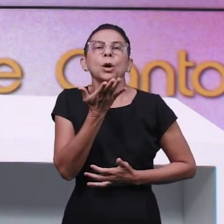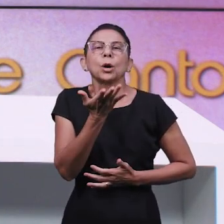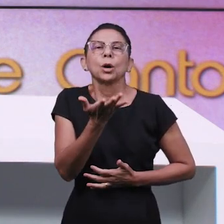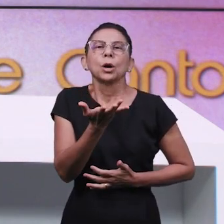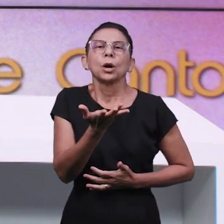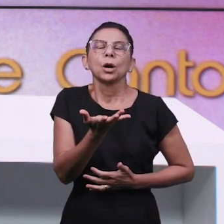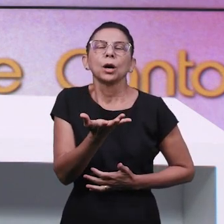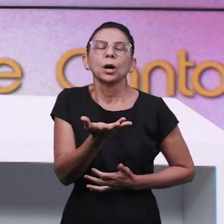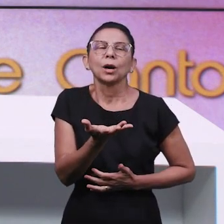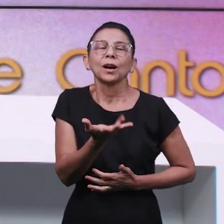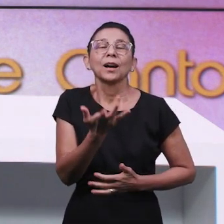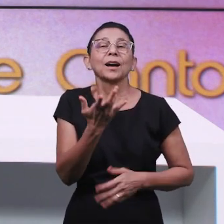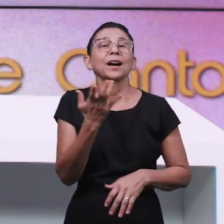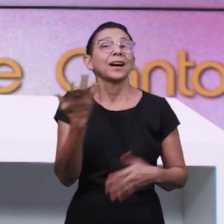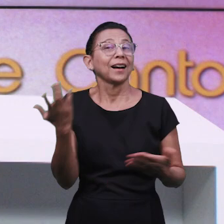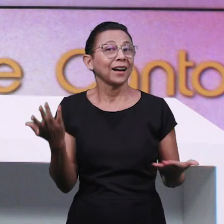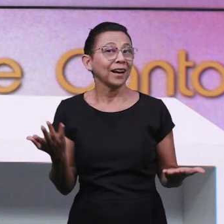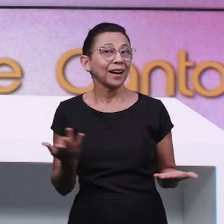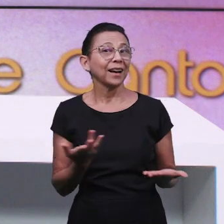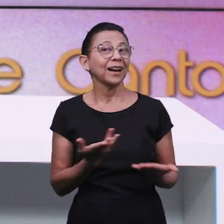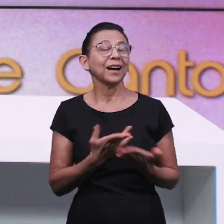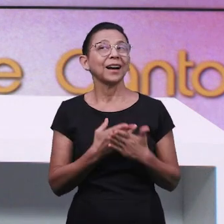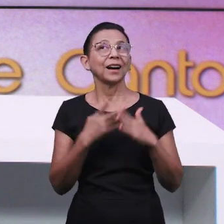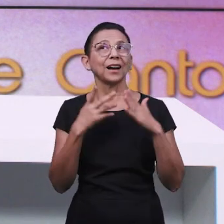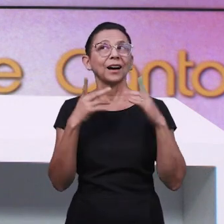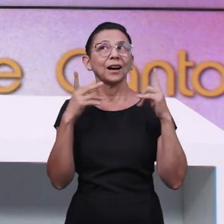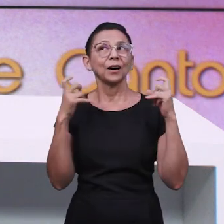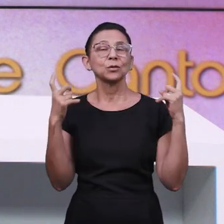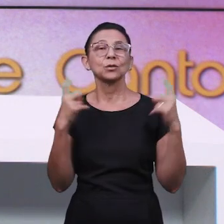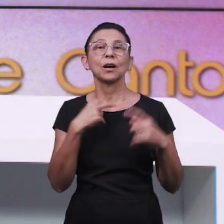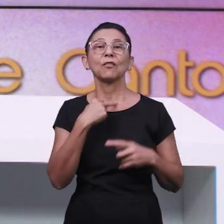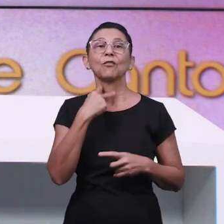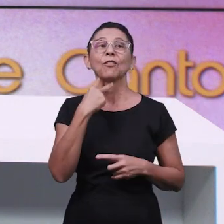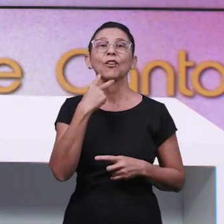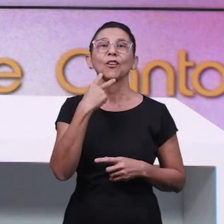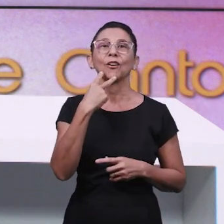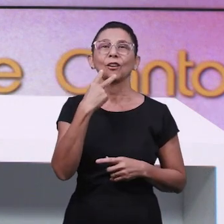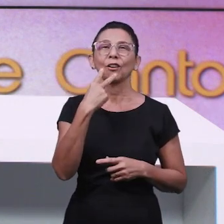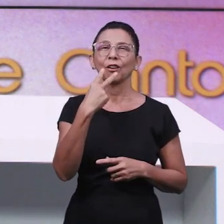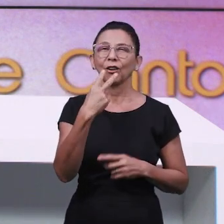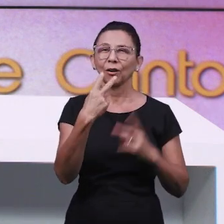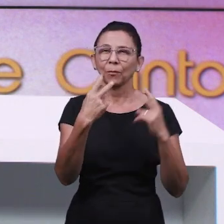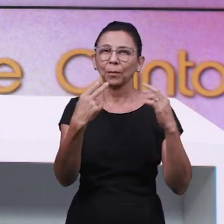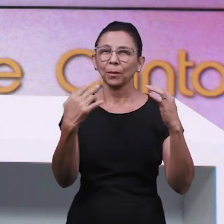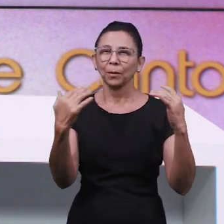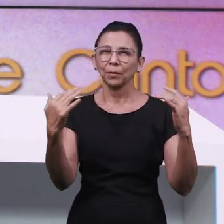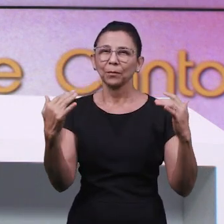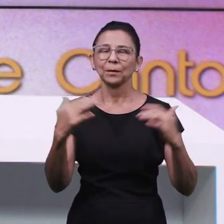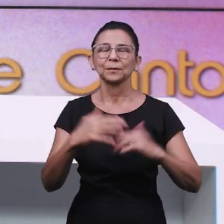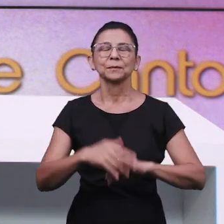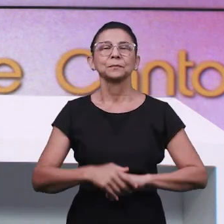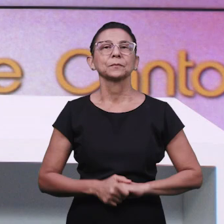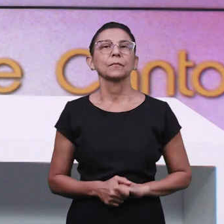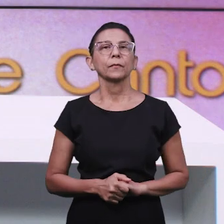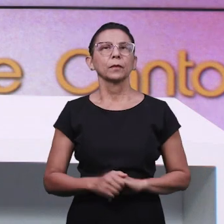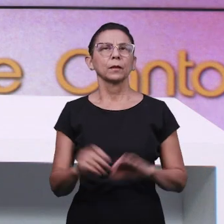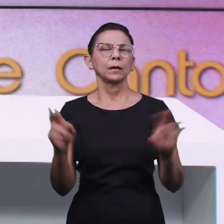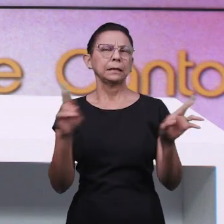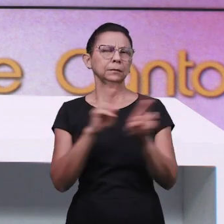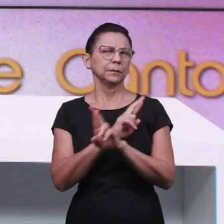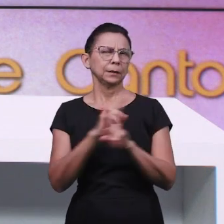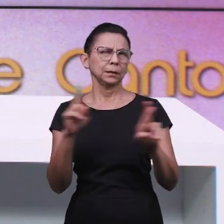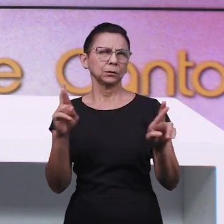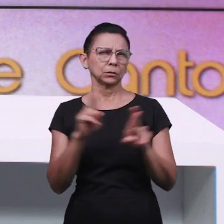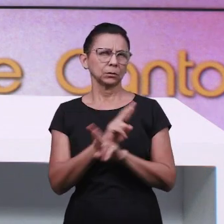que a voz no som começa a ser produzida. Vamos associar as etapas e entender